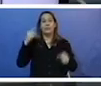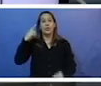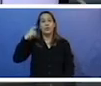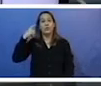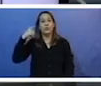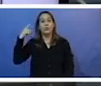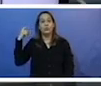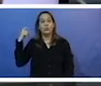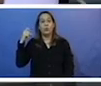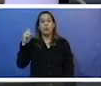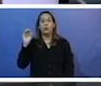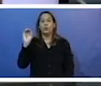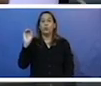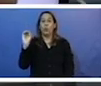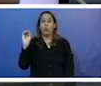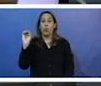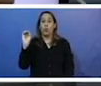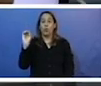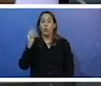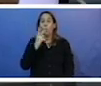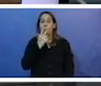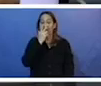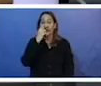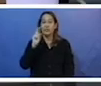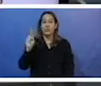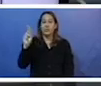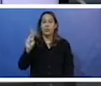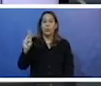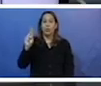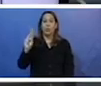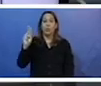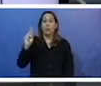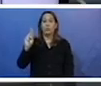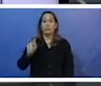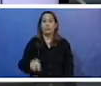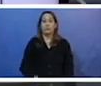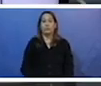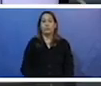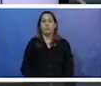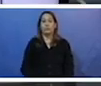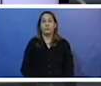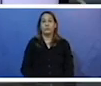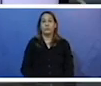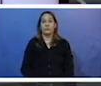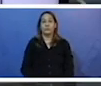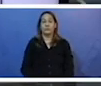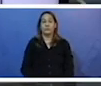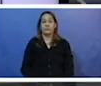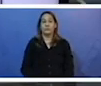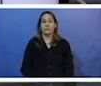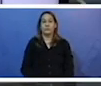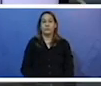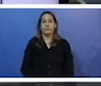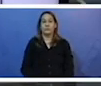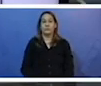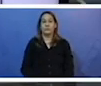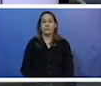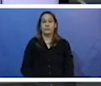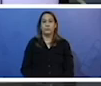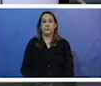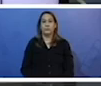no alto do chão. Tá vendo? As letrinhas aqui, ó, eu falo pu, que, ó,